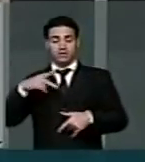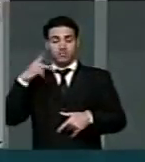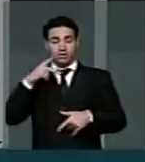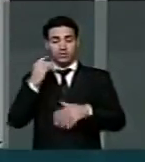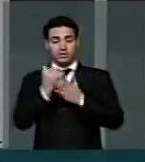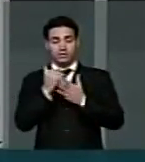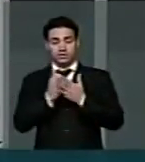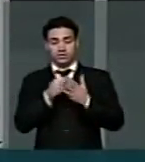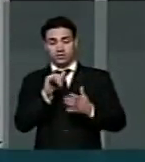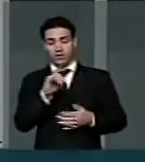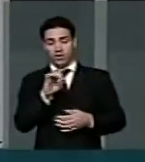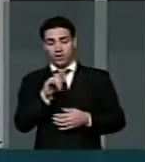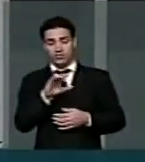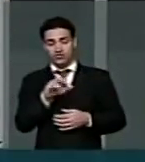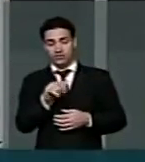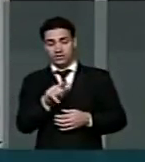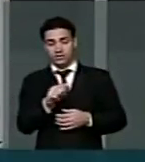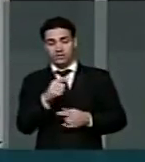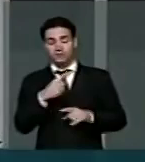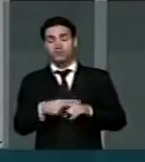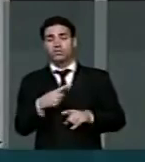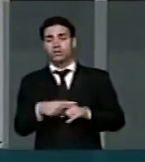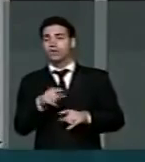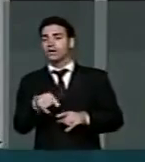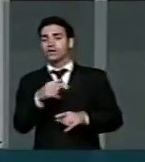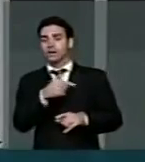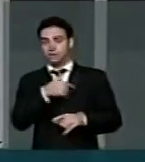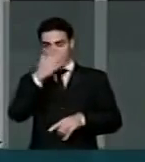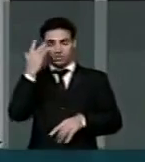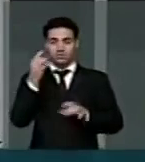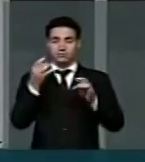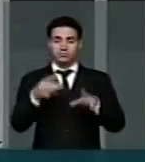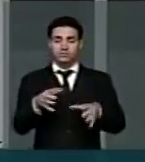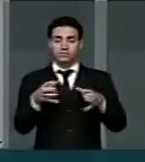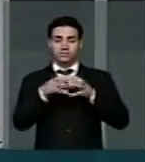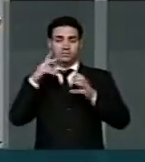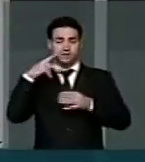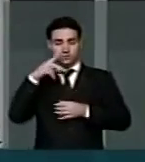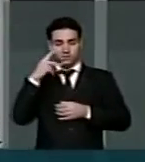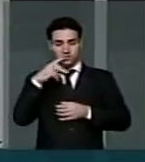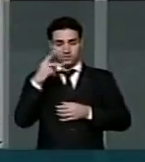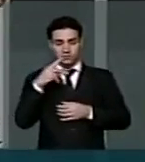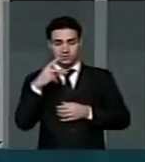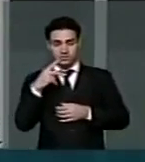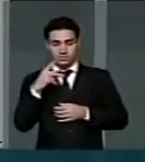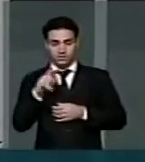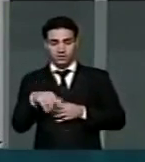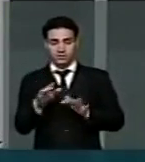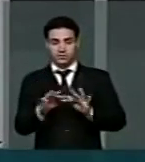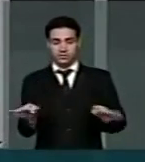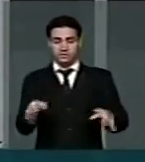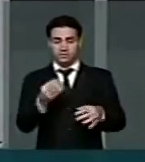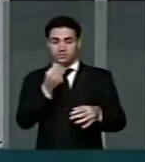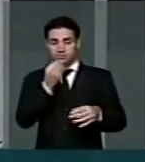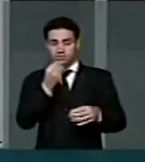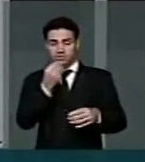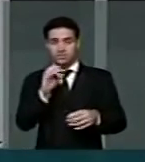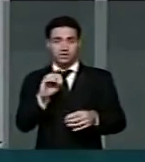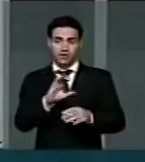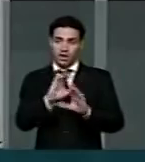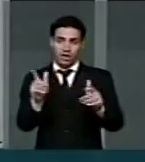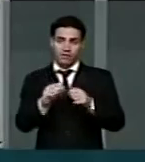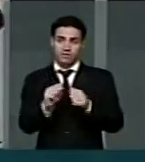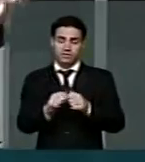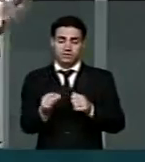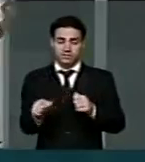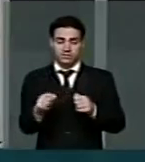e ideológicas pelas quais ele está deixando esse partido. Isso é singelo, devia ser o óbvio, né?